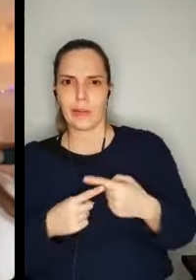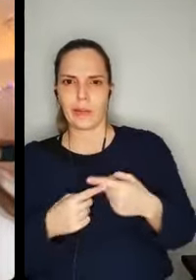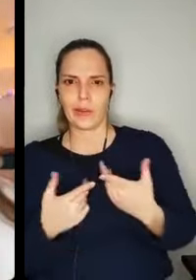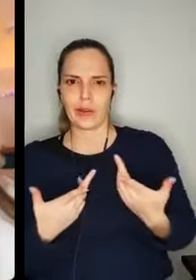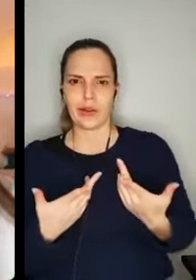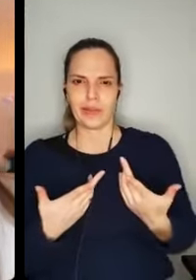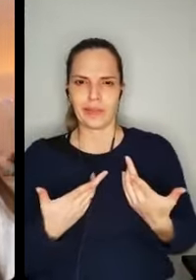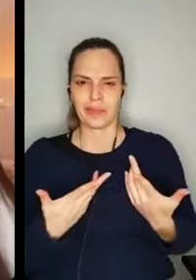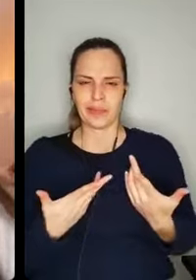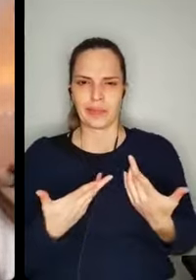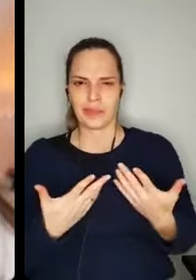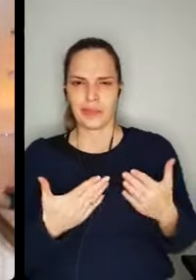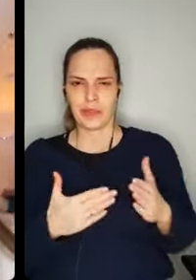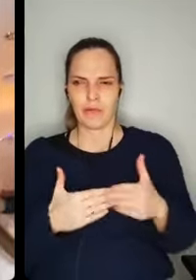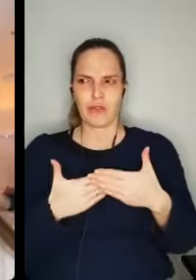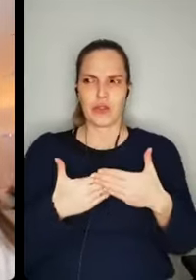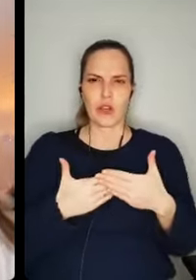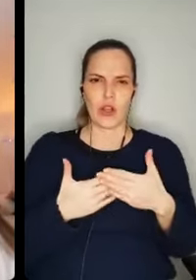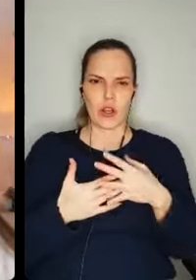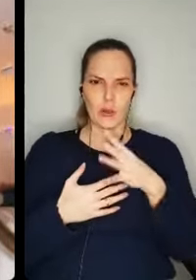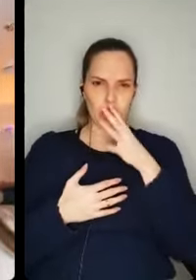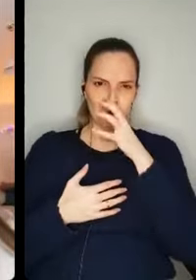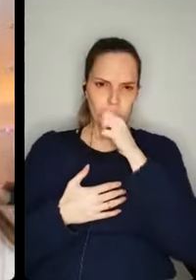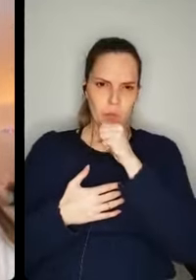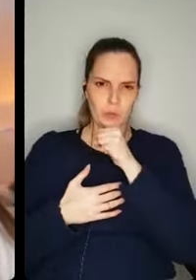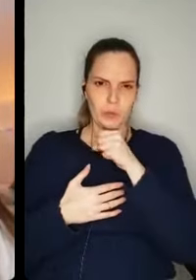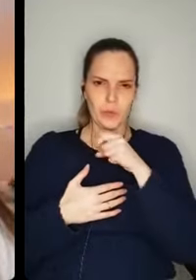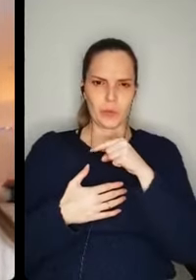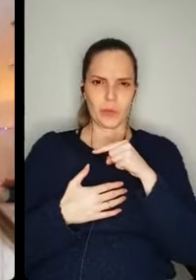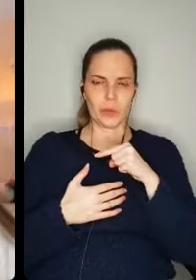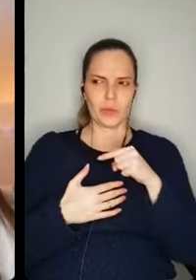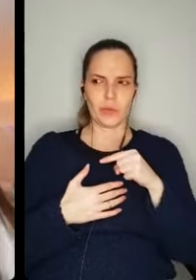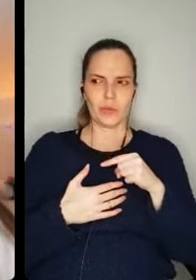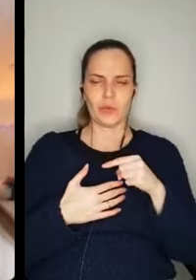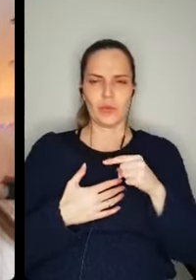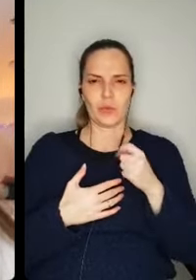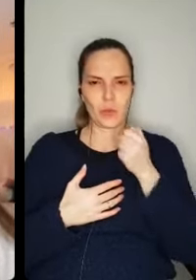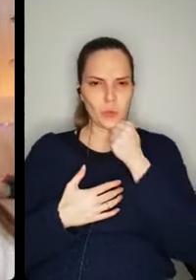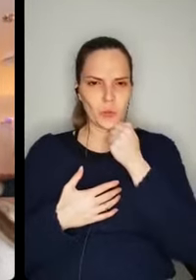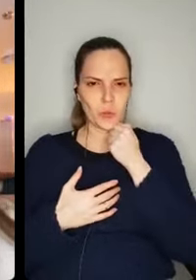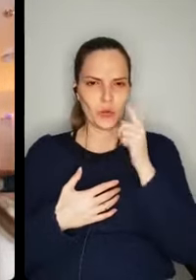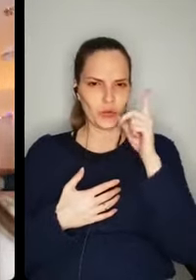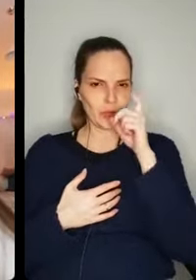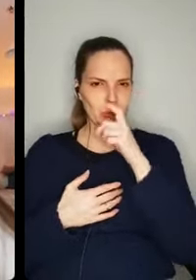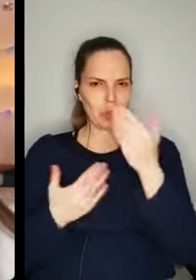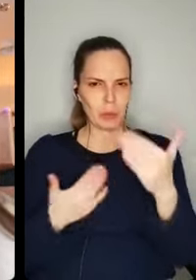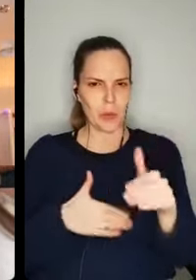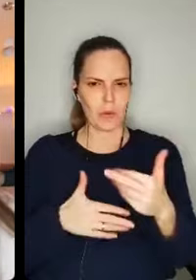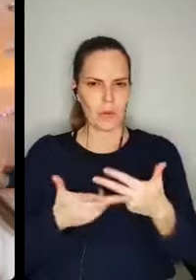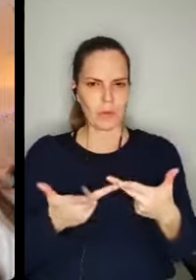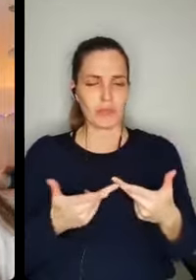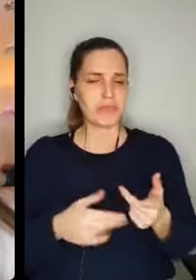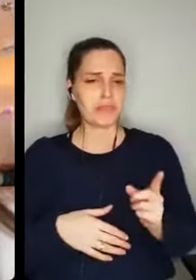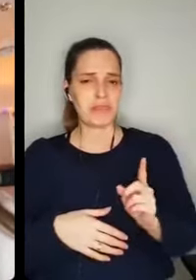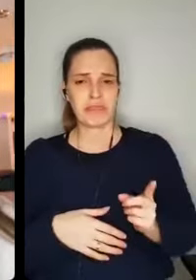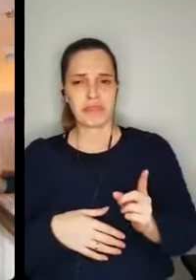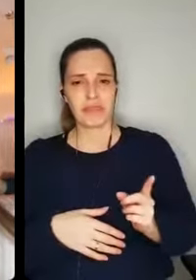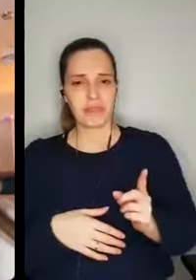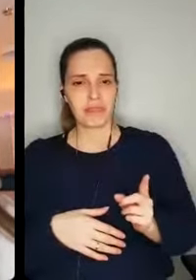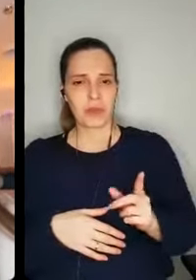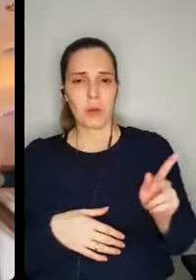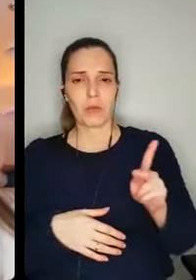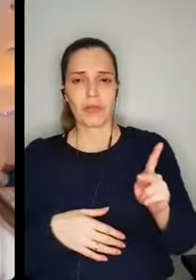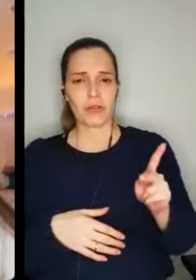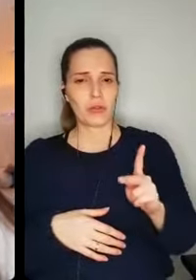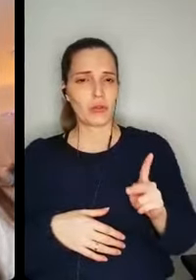fechado ou faz provas difíceis, enfim. Ali não, os professores são bem compreensíveis e de vez em quando dão uma colher de